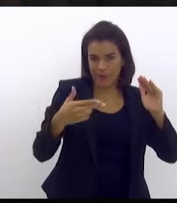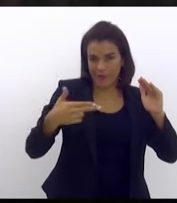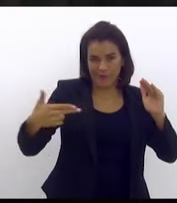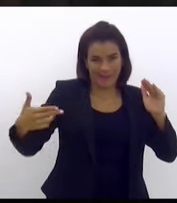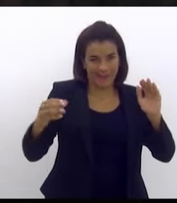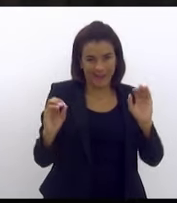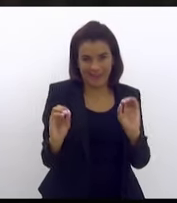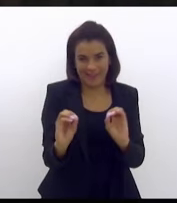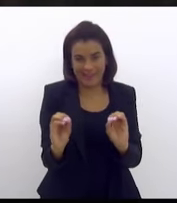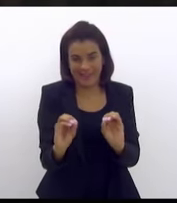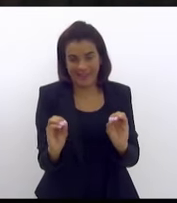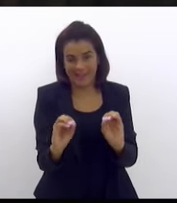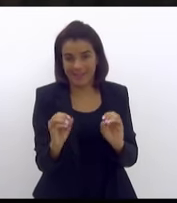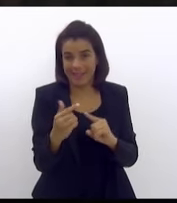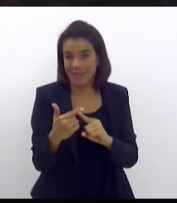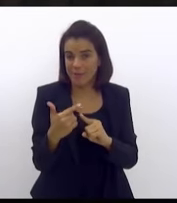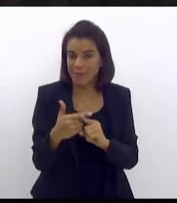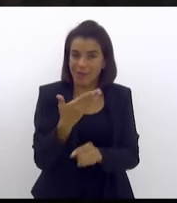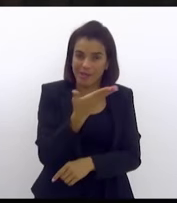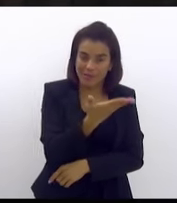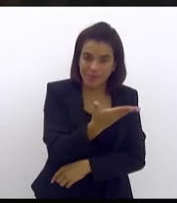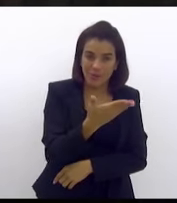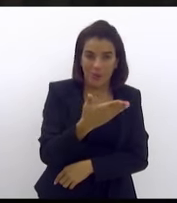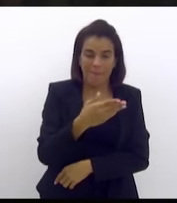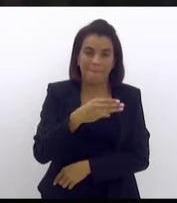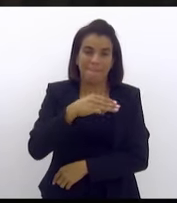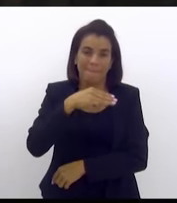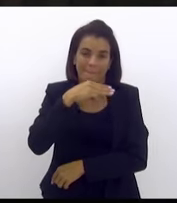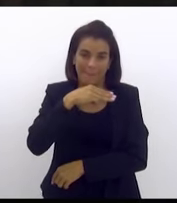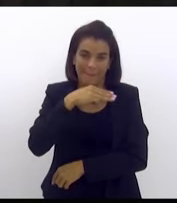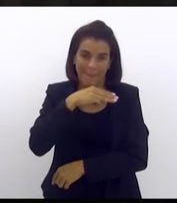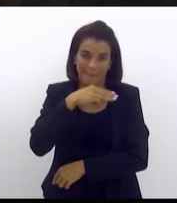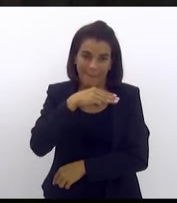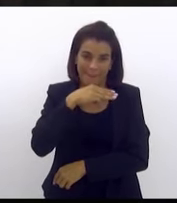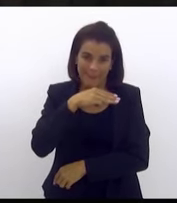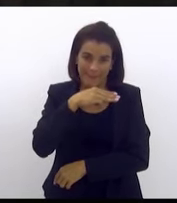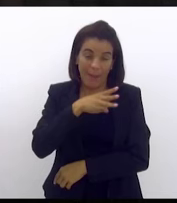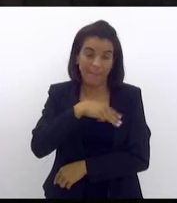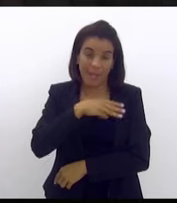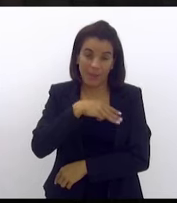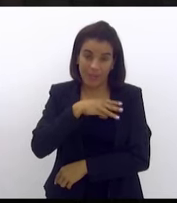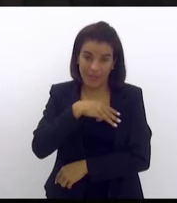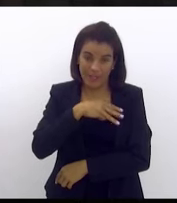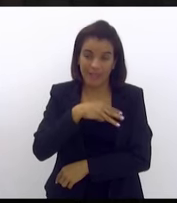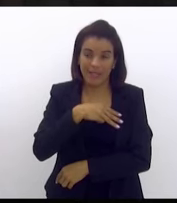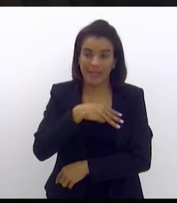senhor, porque a sua querida Madureira sofre muito esse problema,